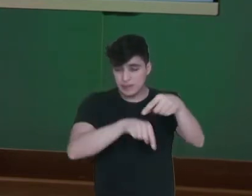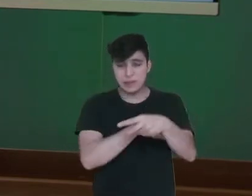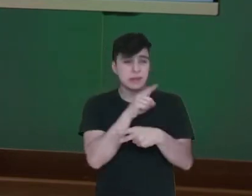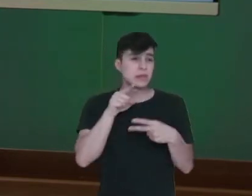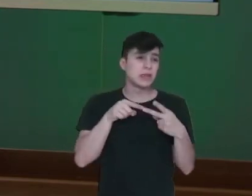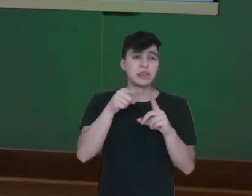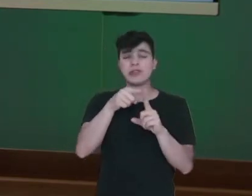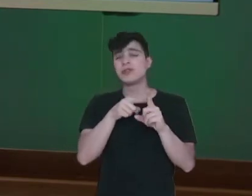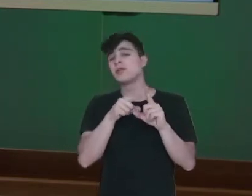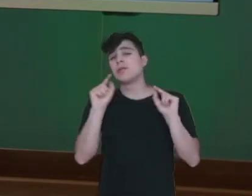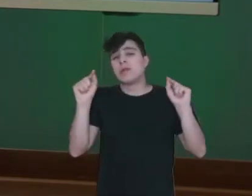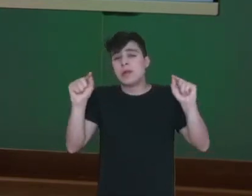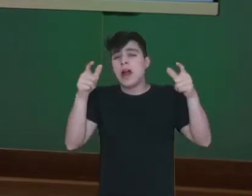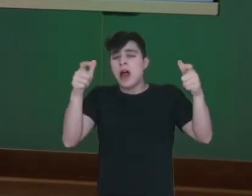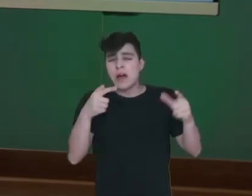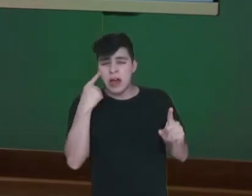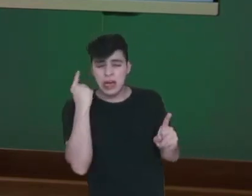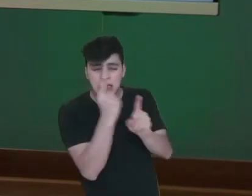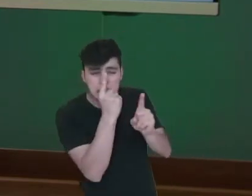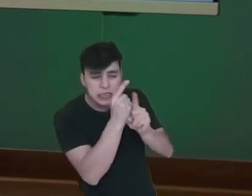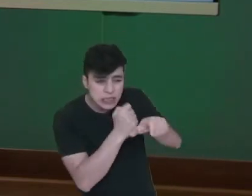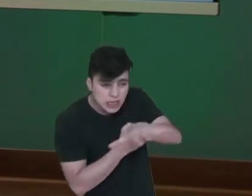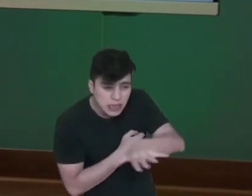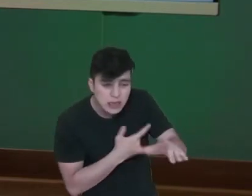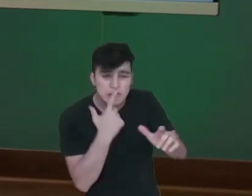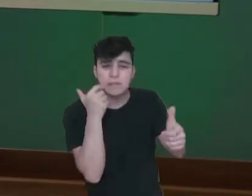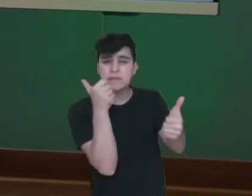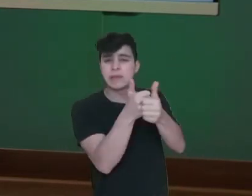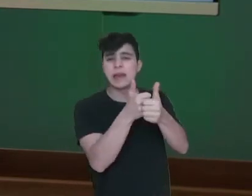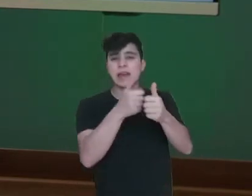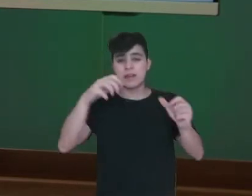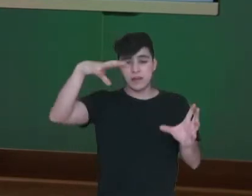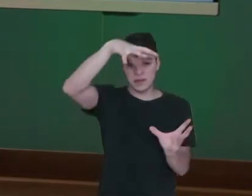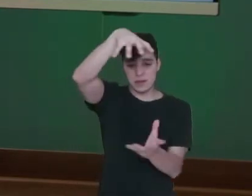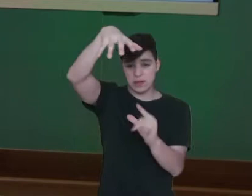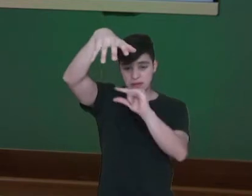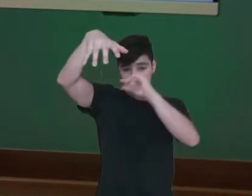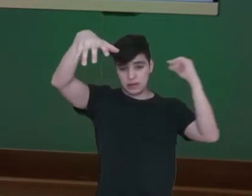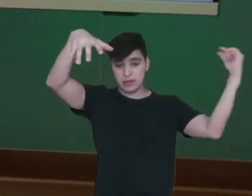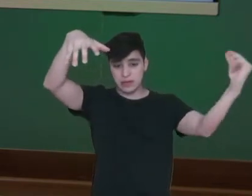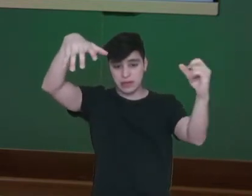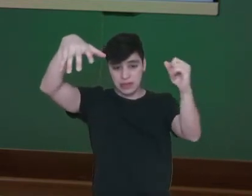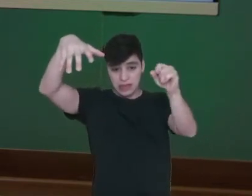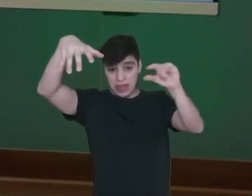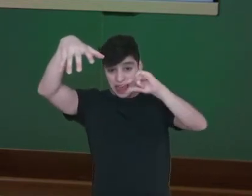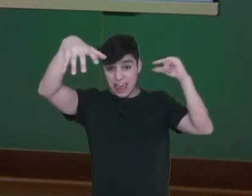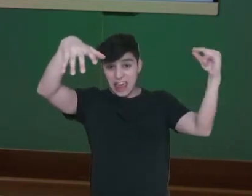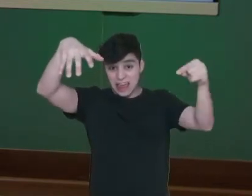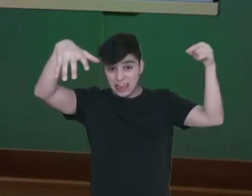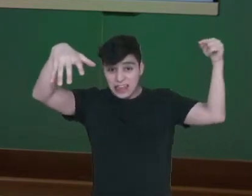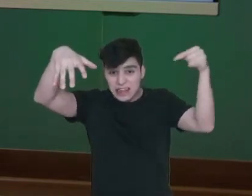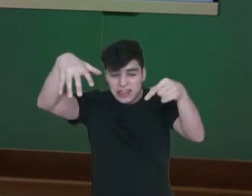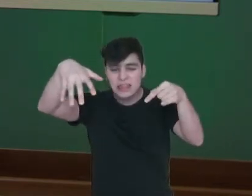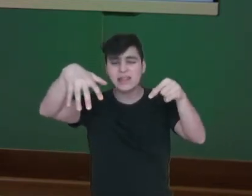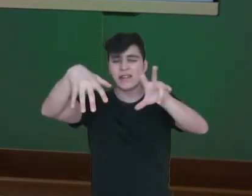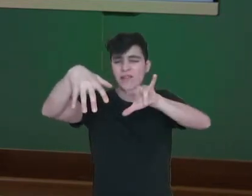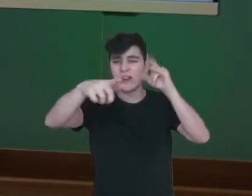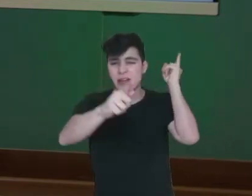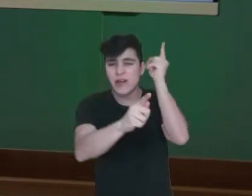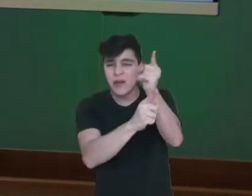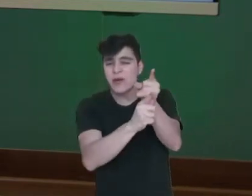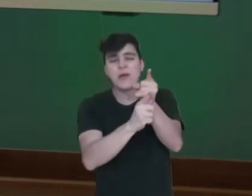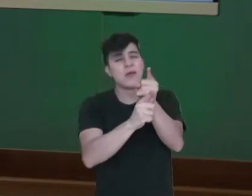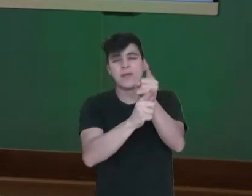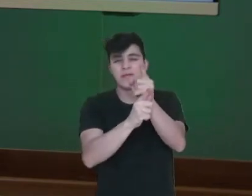tipo climático encontrado onde? Nas áreas próximas à linha do Equador. exatamente nessa região que